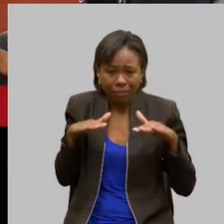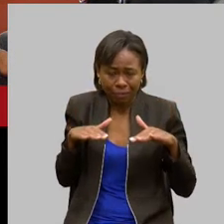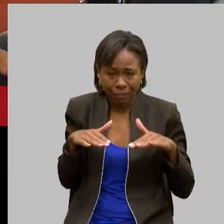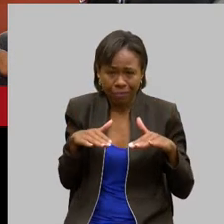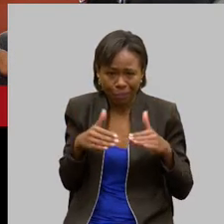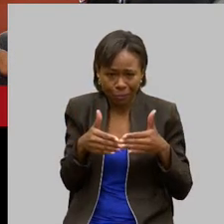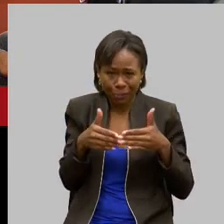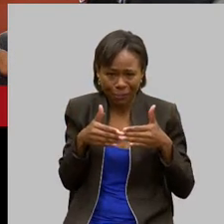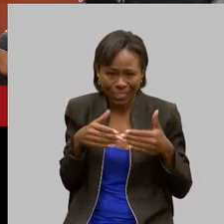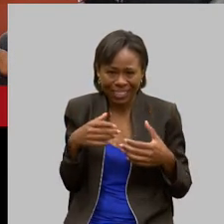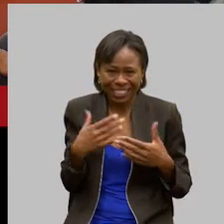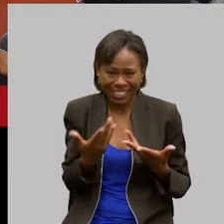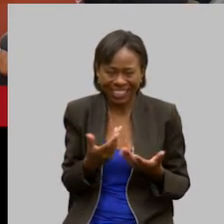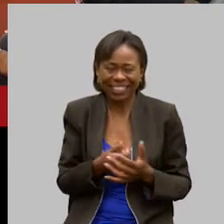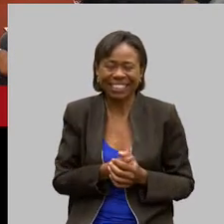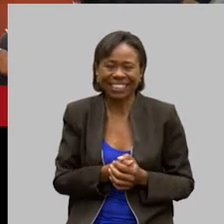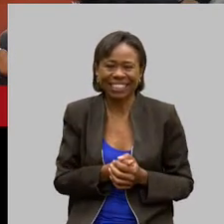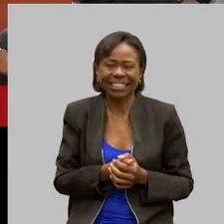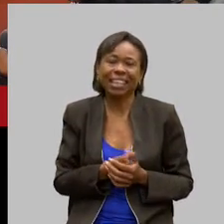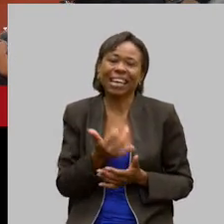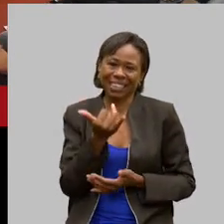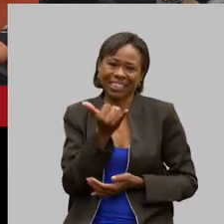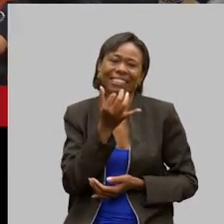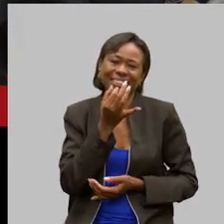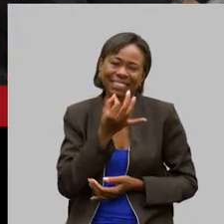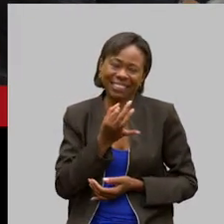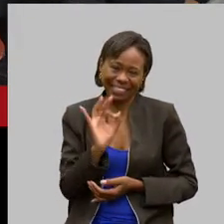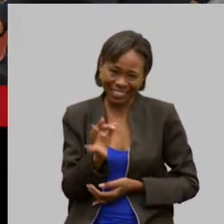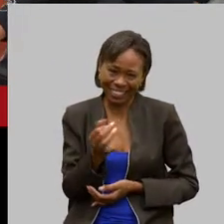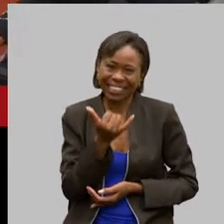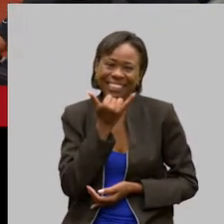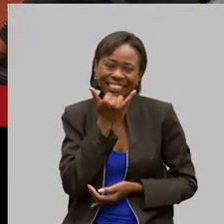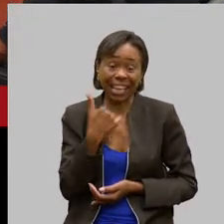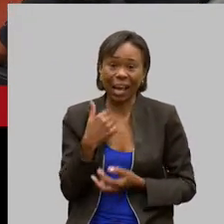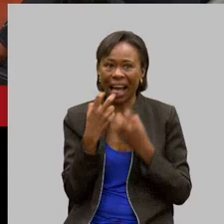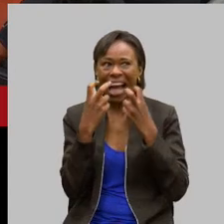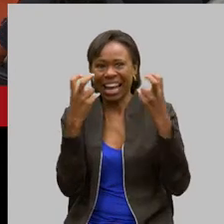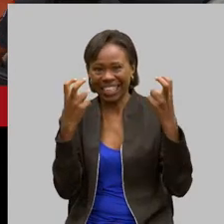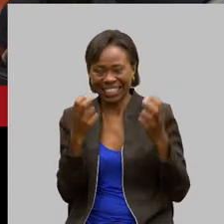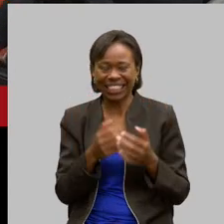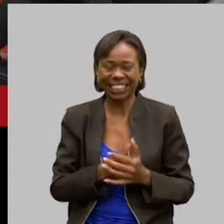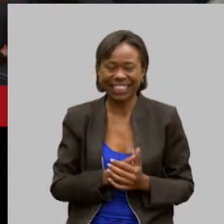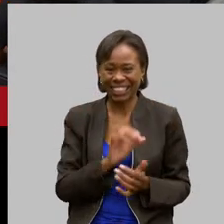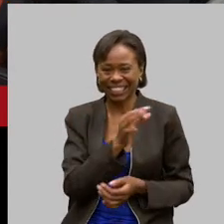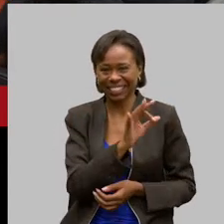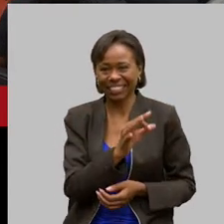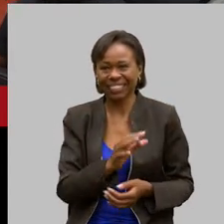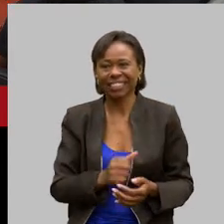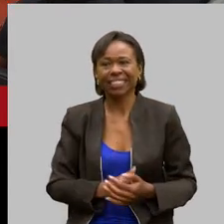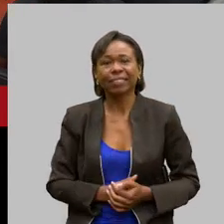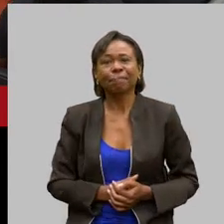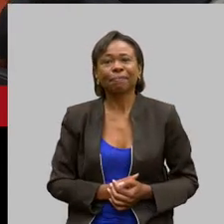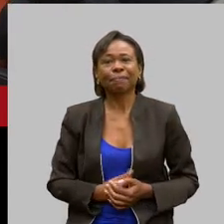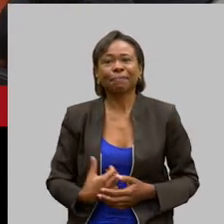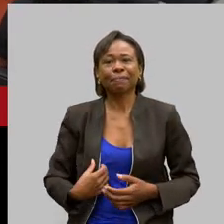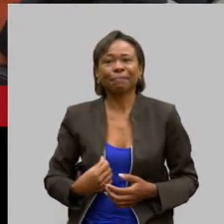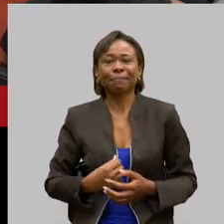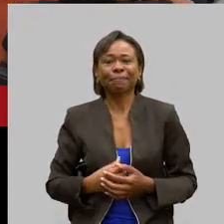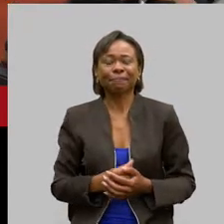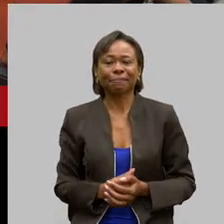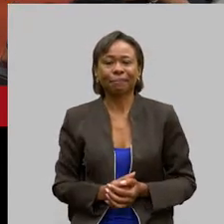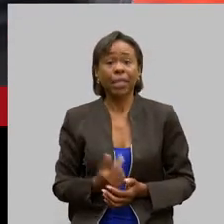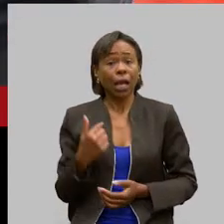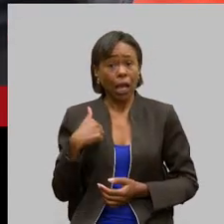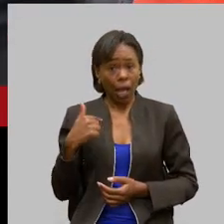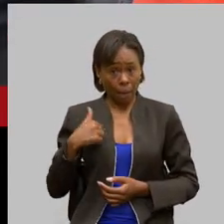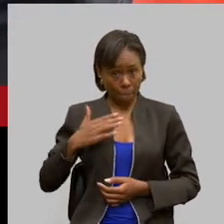perfeito Obrigado perfeito eu falo meio gritado também né então já pessoal eh eu venho de uma